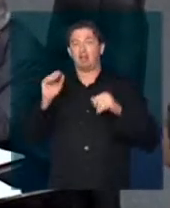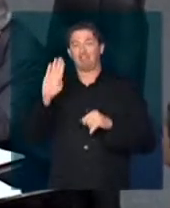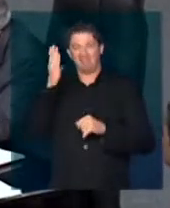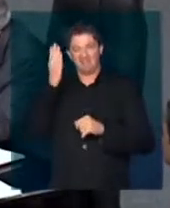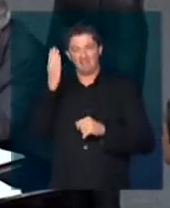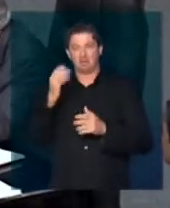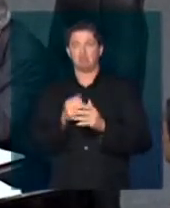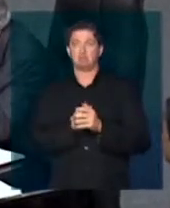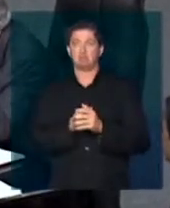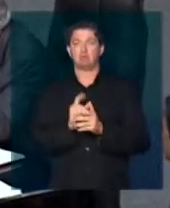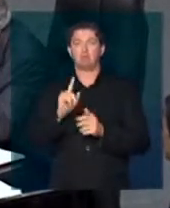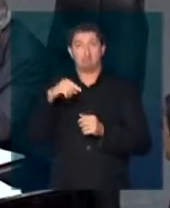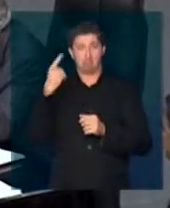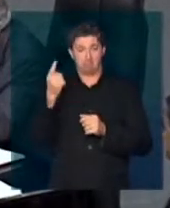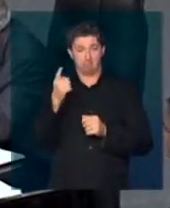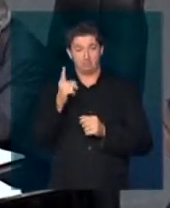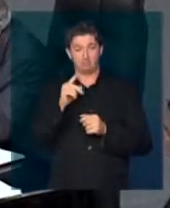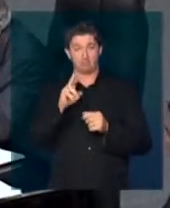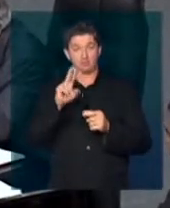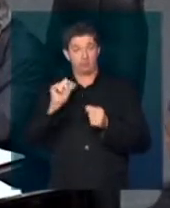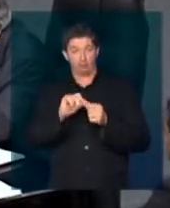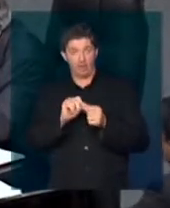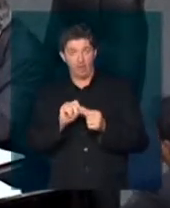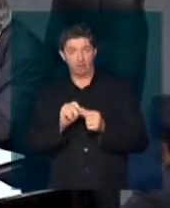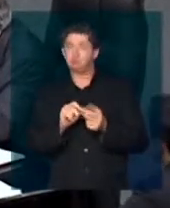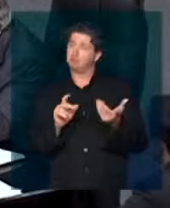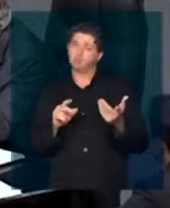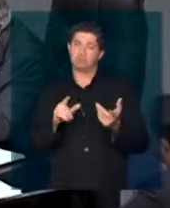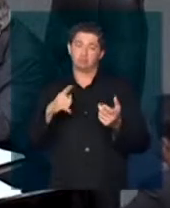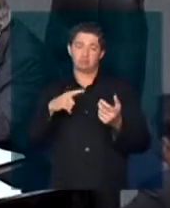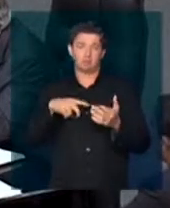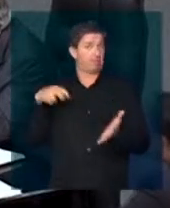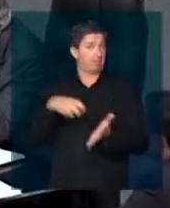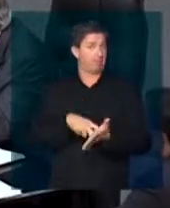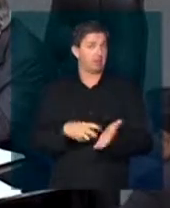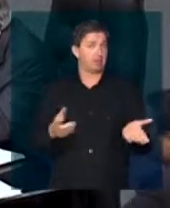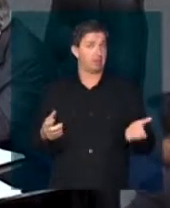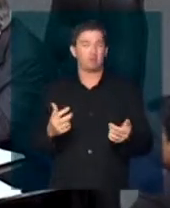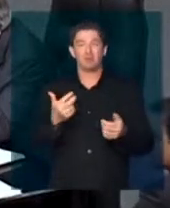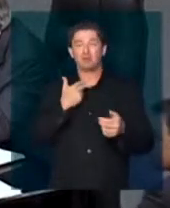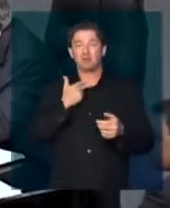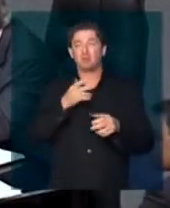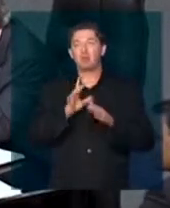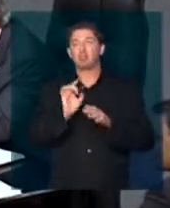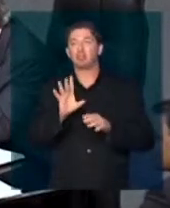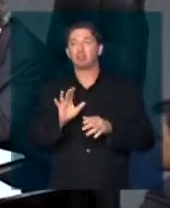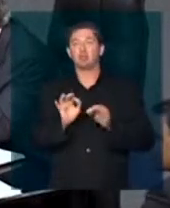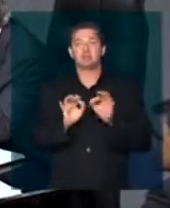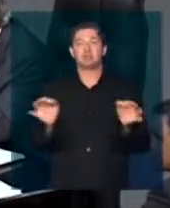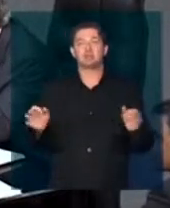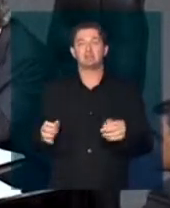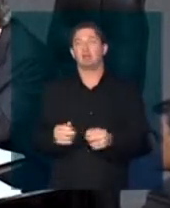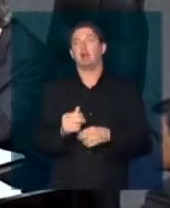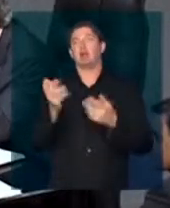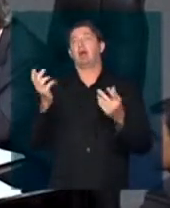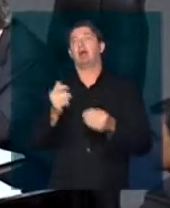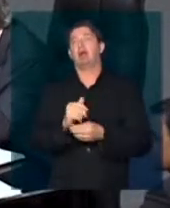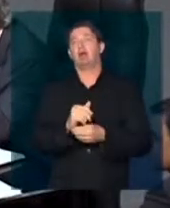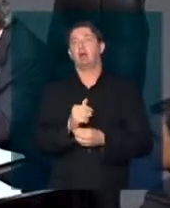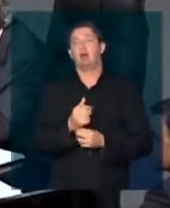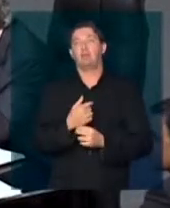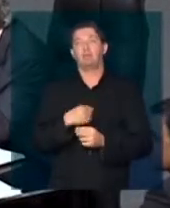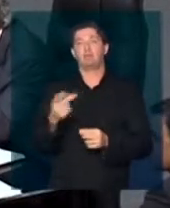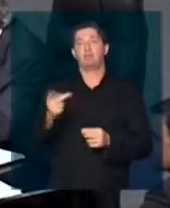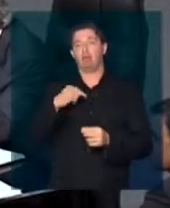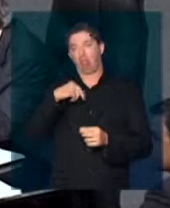falsa e depois você não implementar, você tem alguma penalização, que não pode ser simplesmente errou,